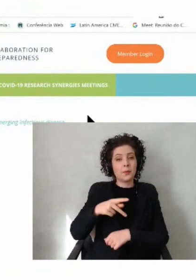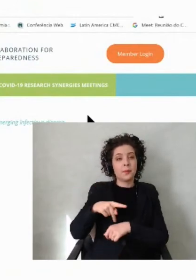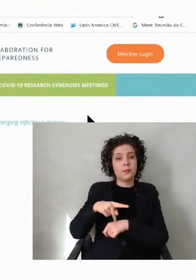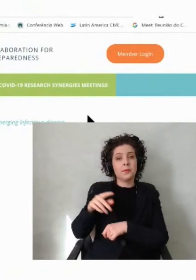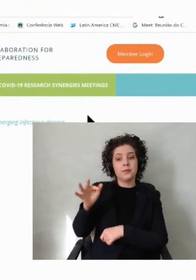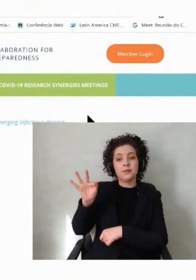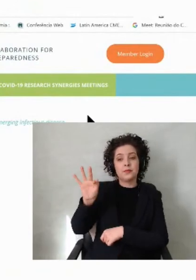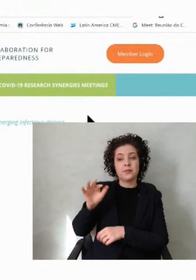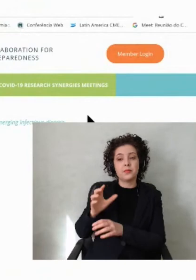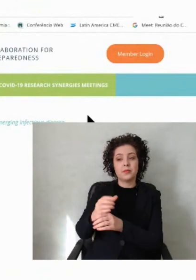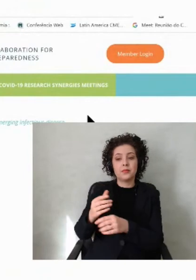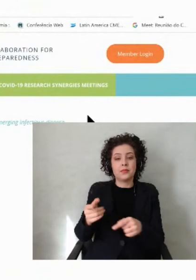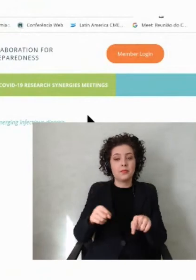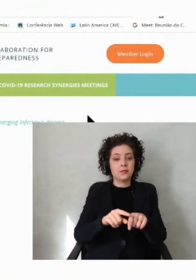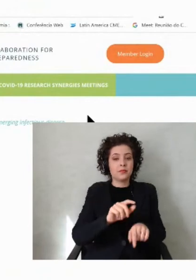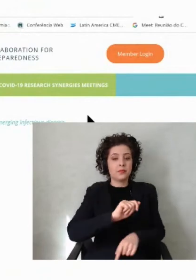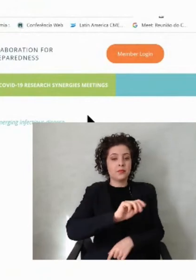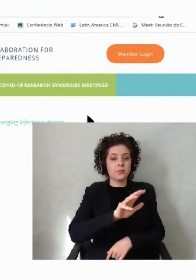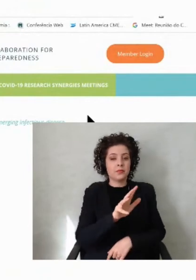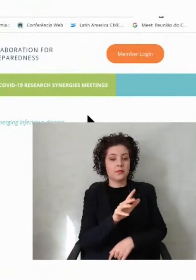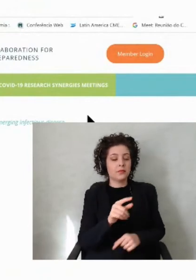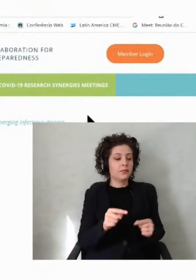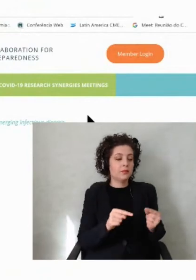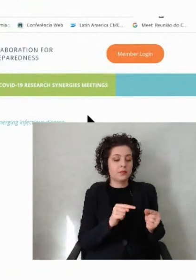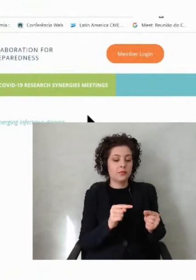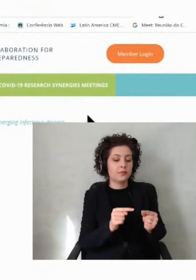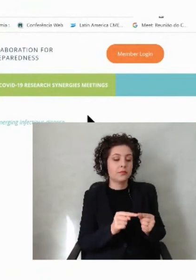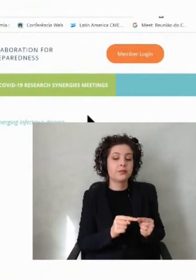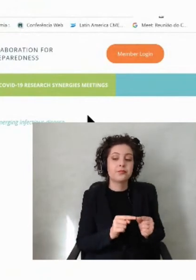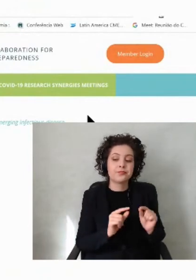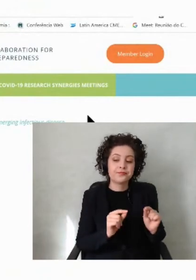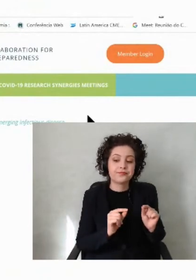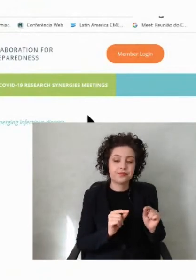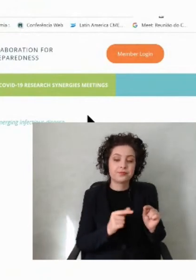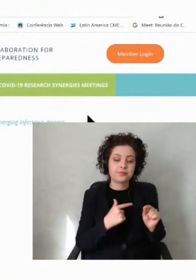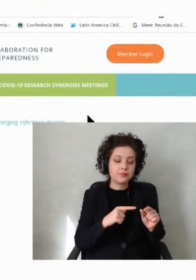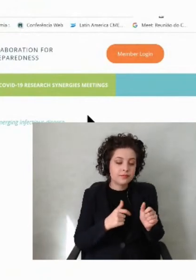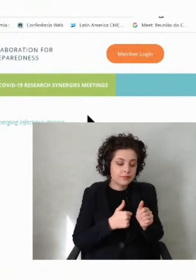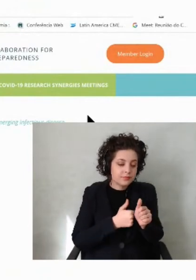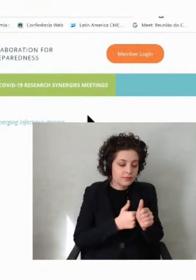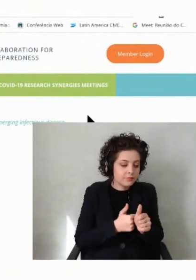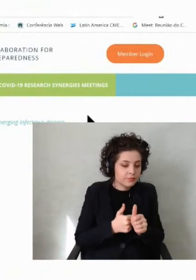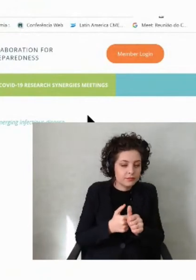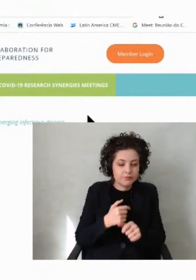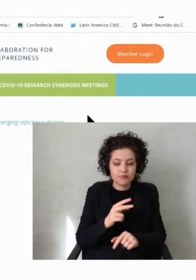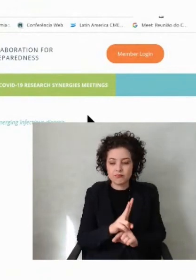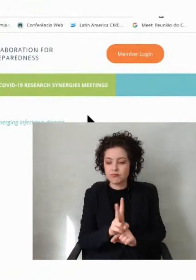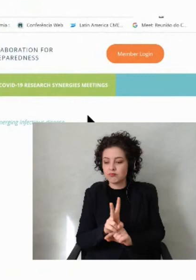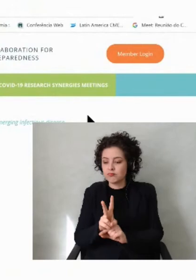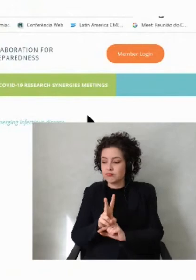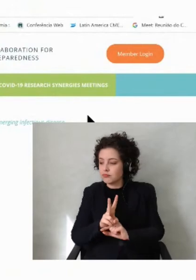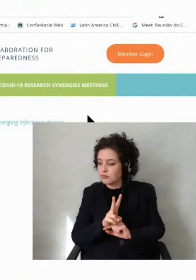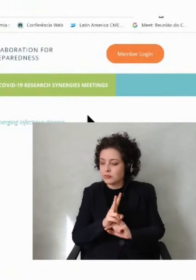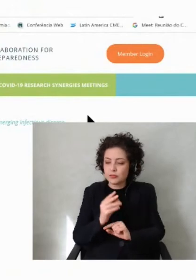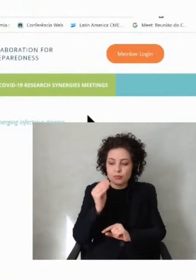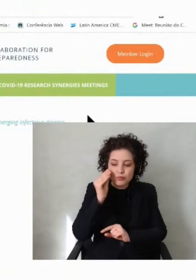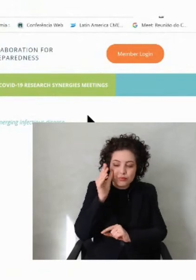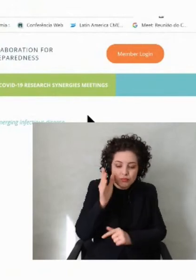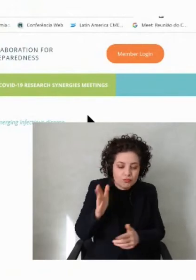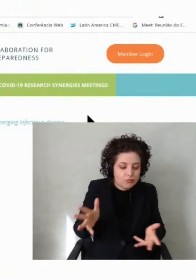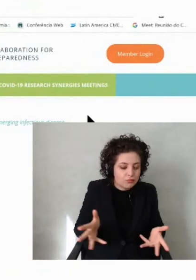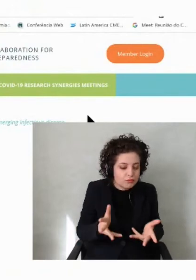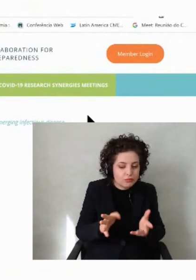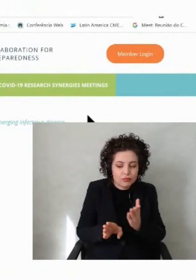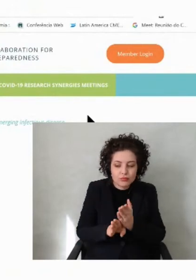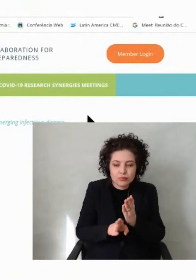na Ásia, no sentido de acompanhar, vigiar e promover conhecimento sobre a história